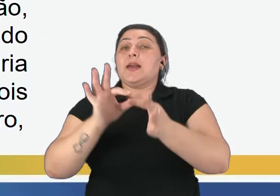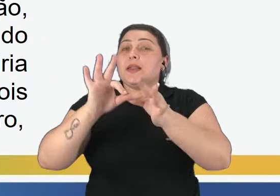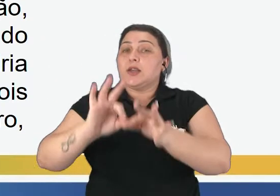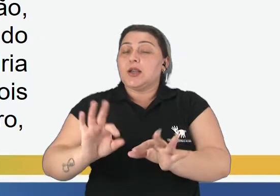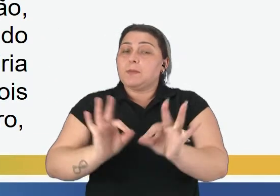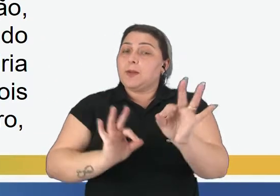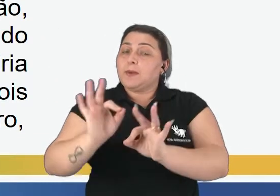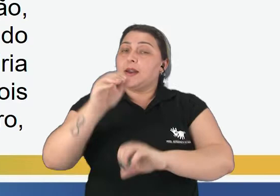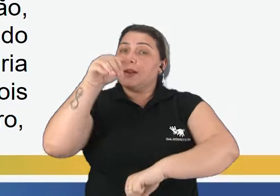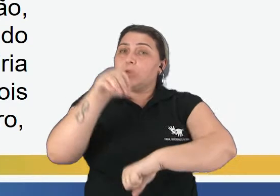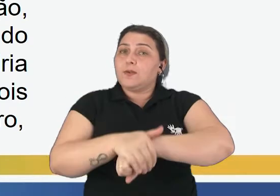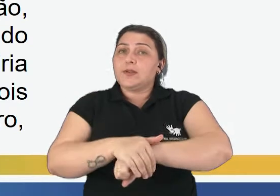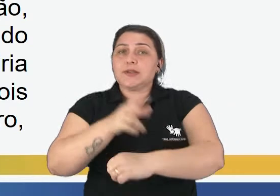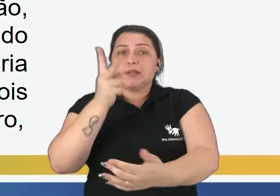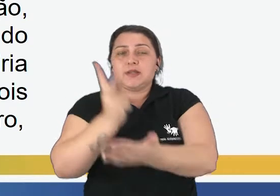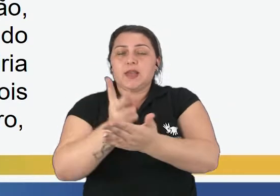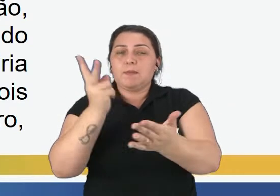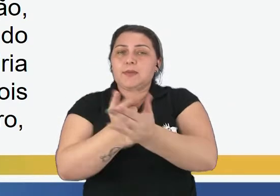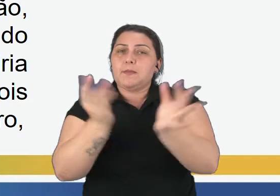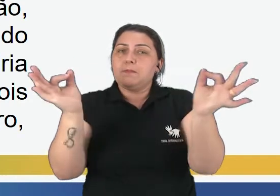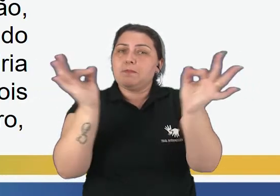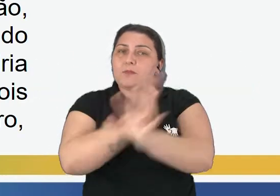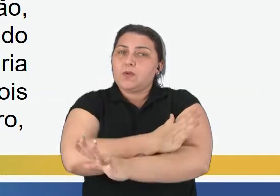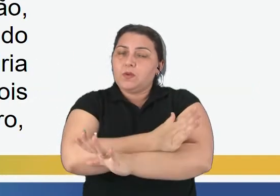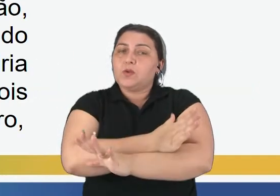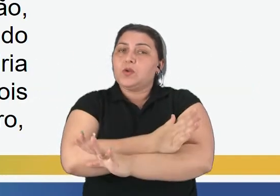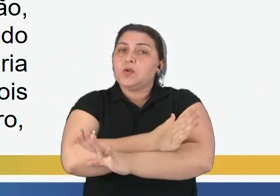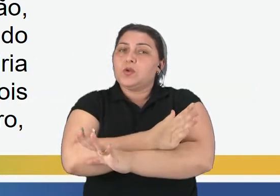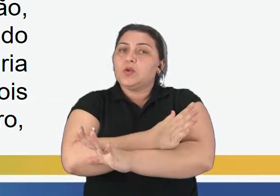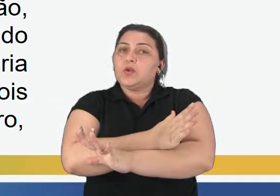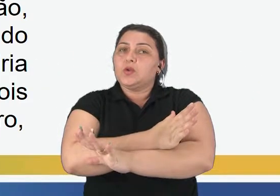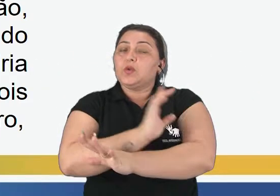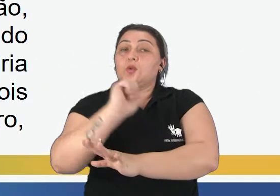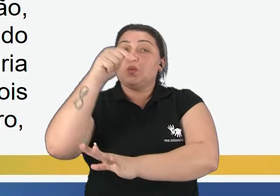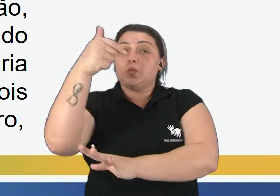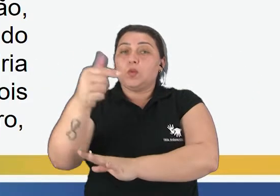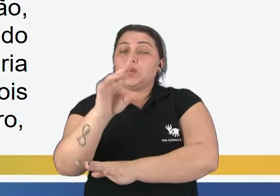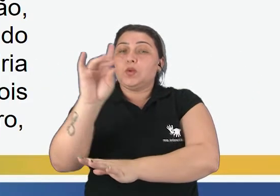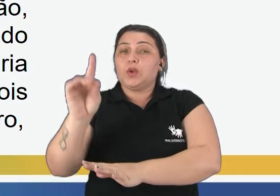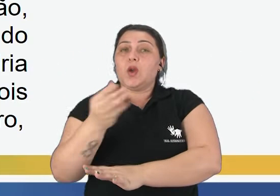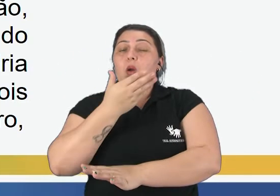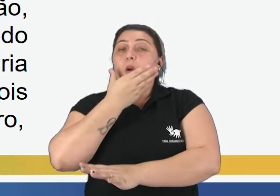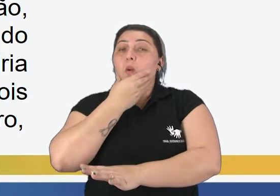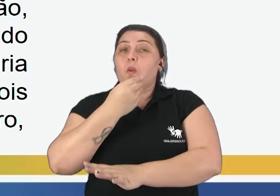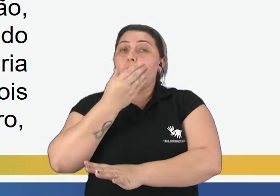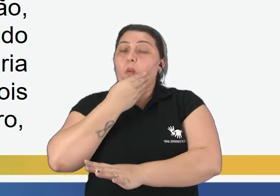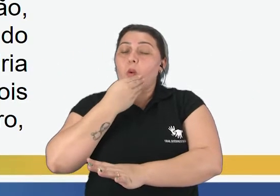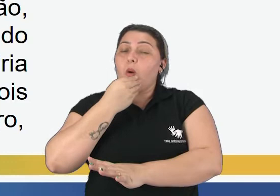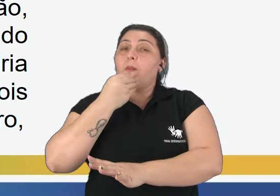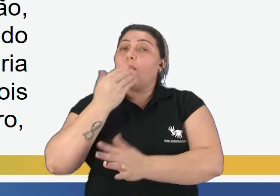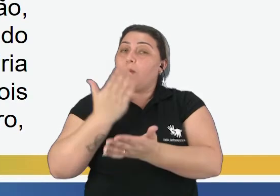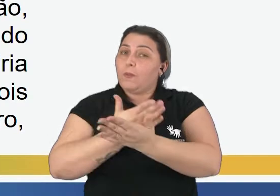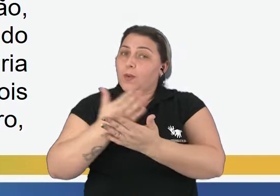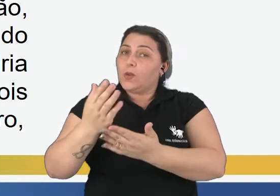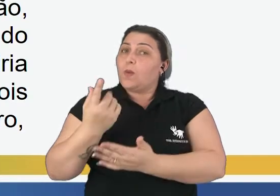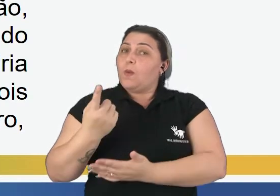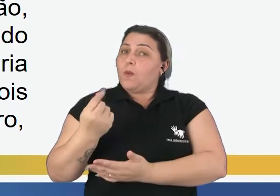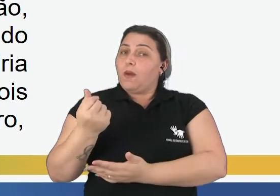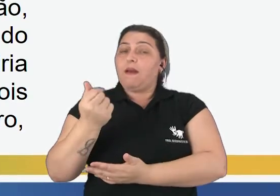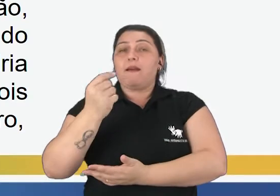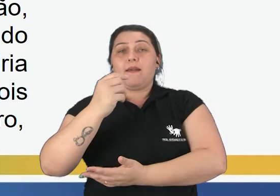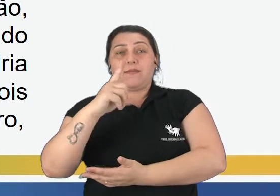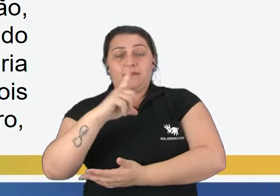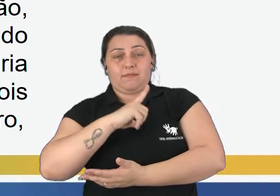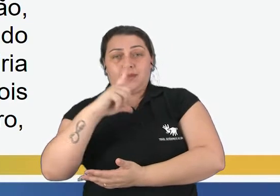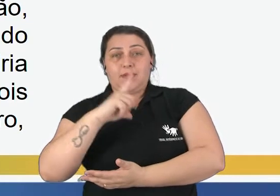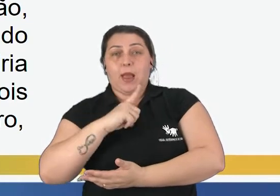preparado à noite estava sempre pronto ao nascer do dia. E o bom homem prosperou novamente. Certo dia,